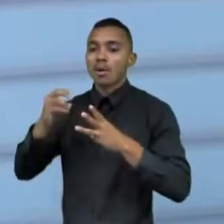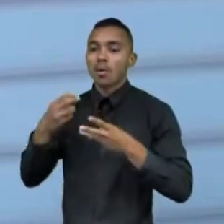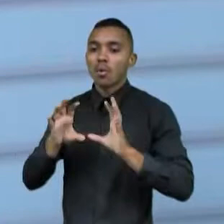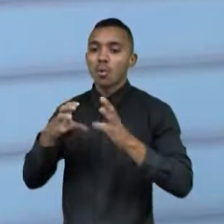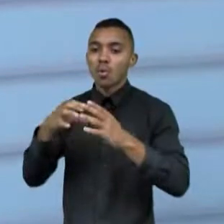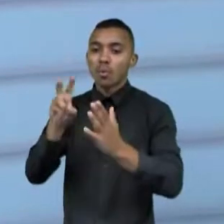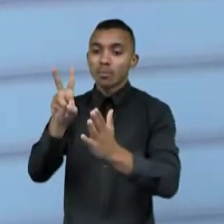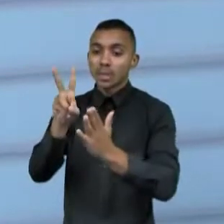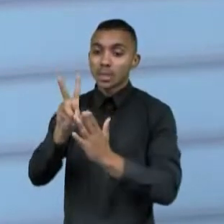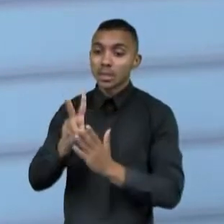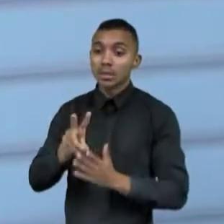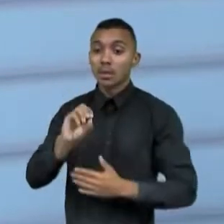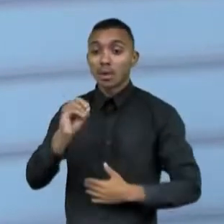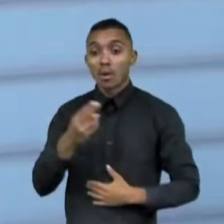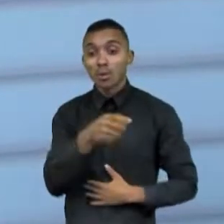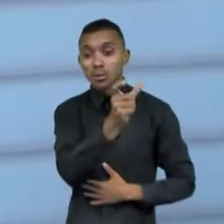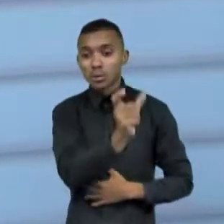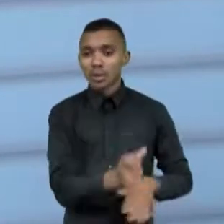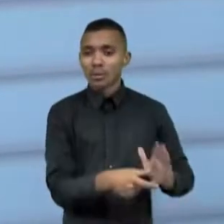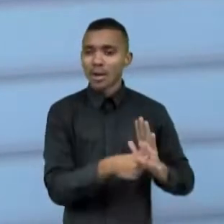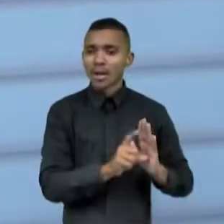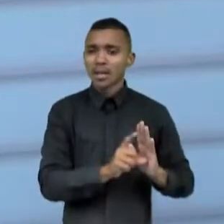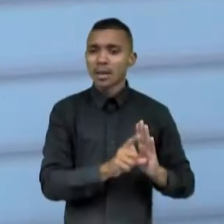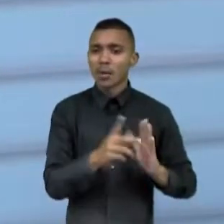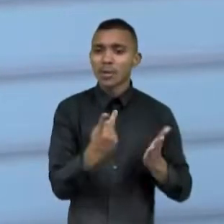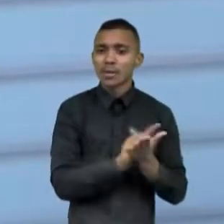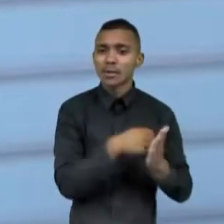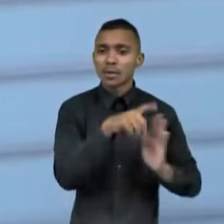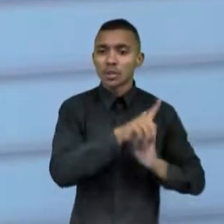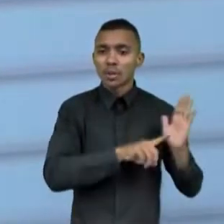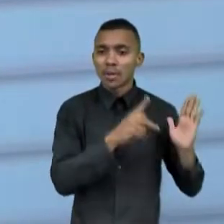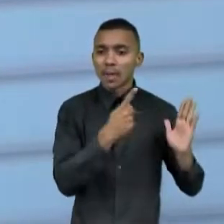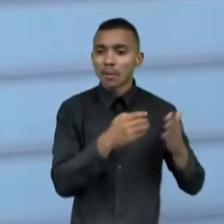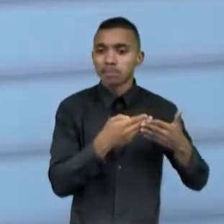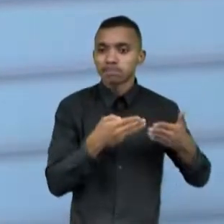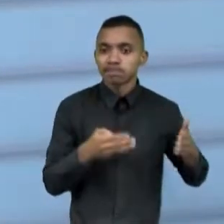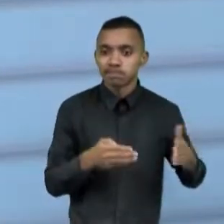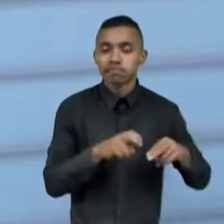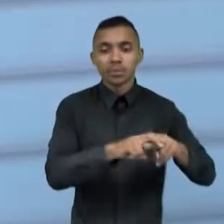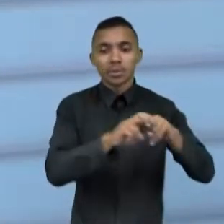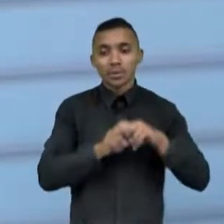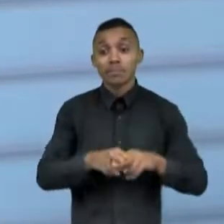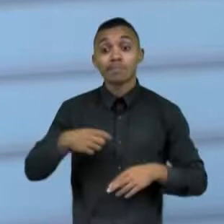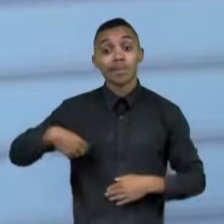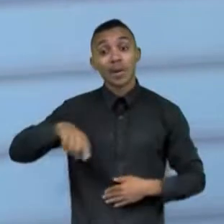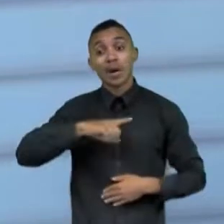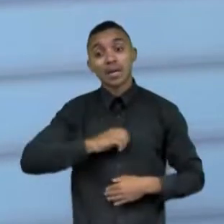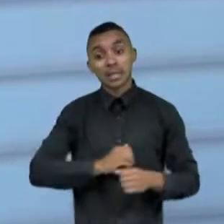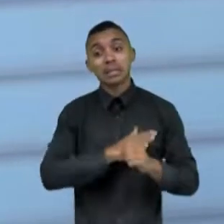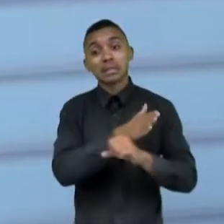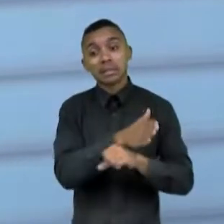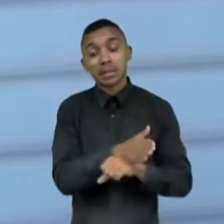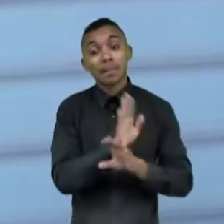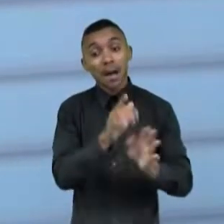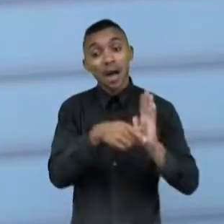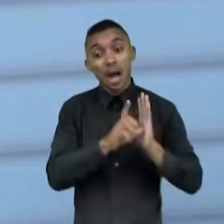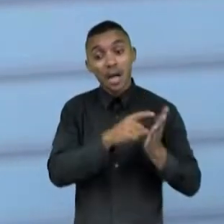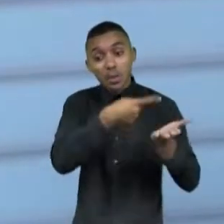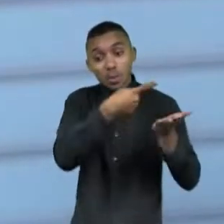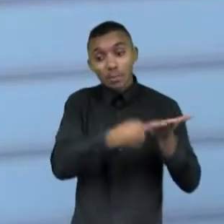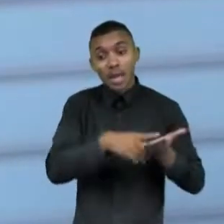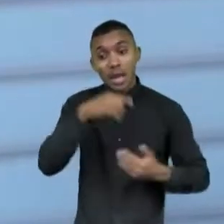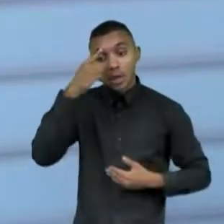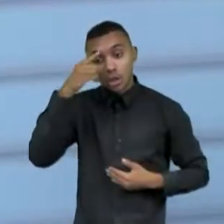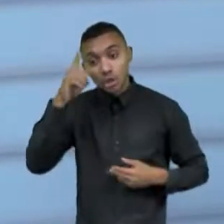que tenha sofrido violação de direitos humanos, e aí faz um atendimento inicial dessa pessoa, os atendimentos agora são agendados, e aí passa